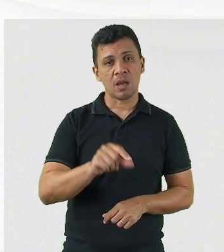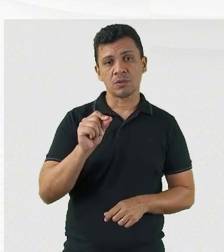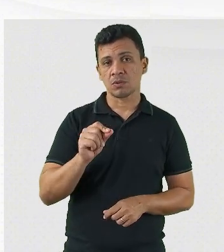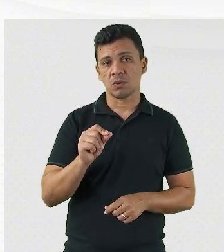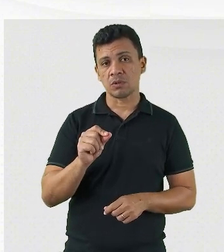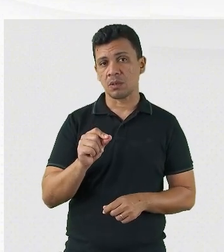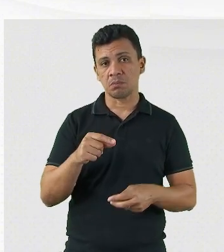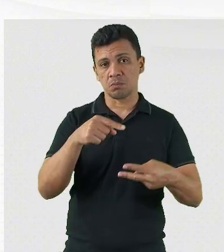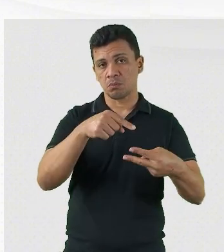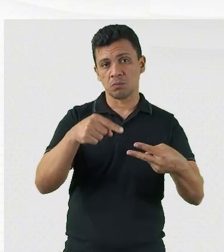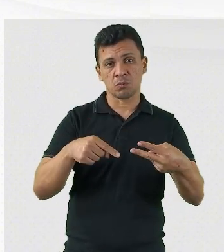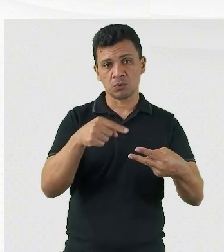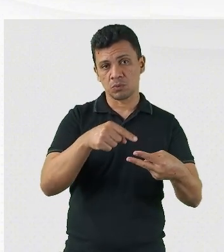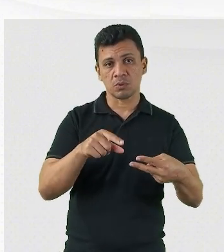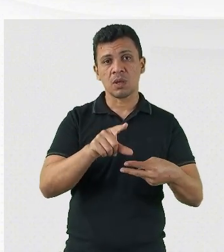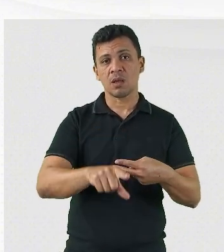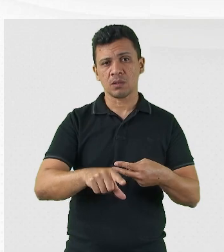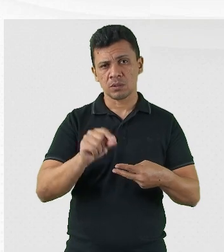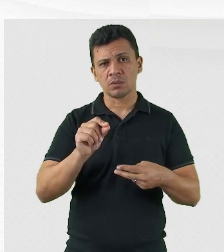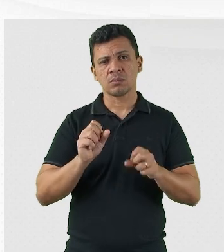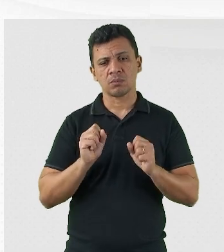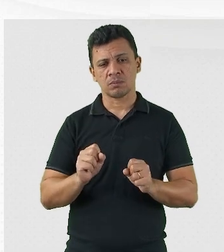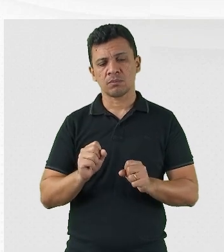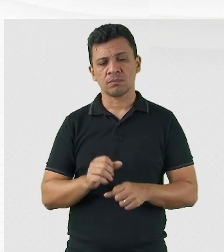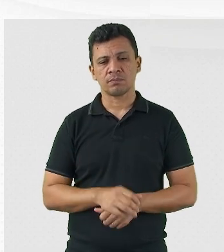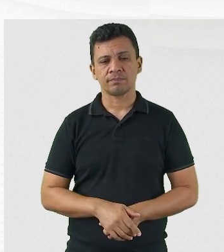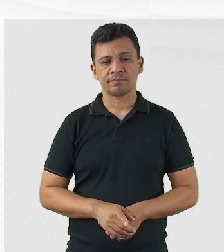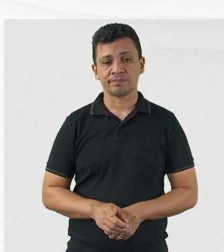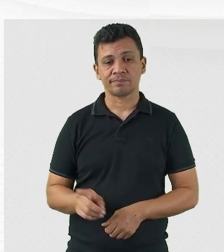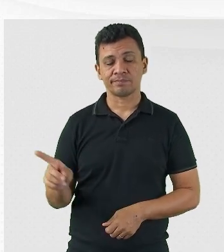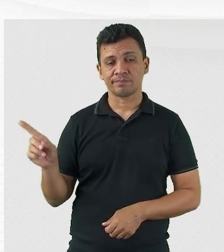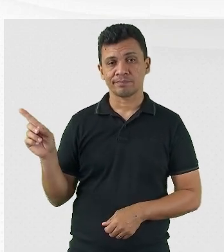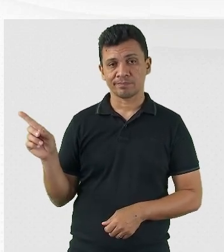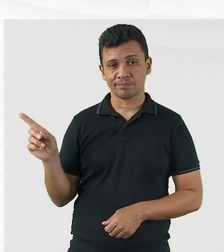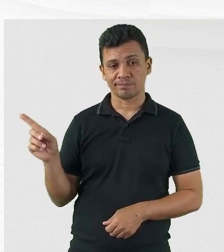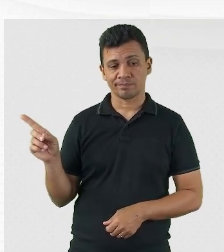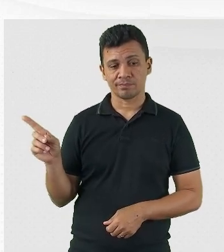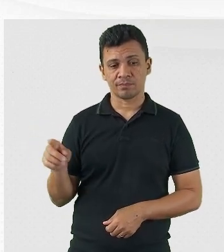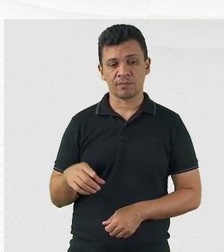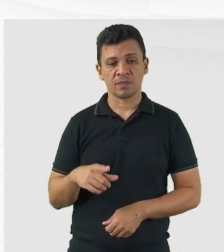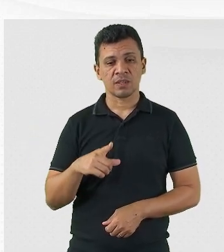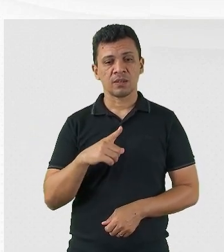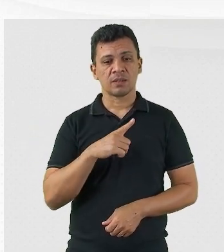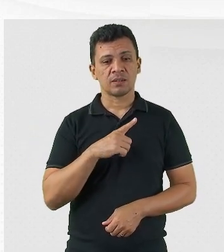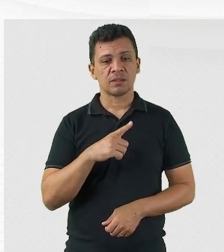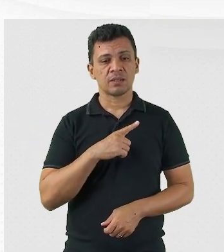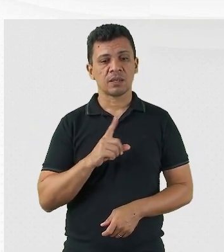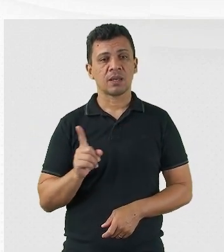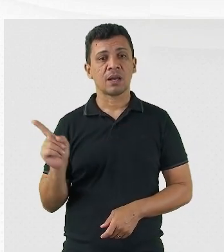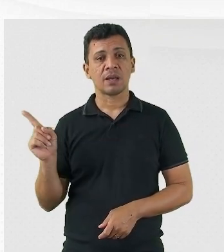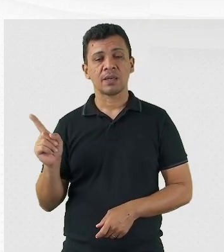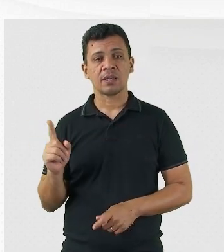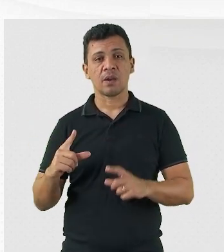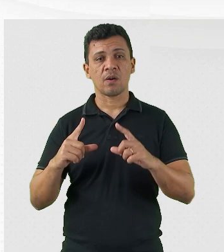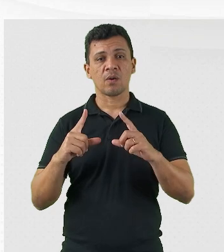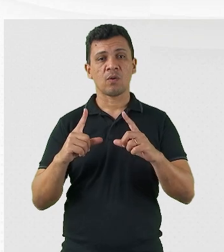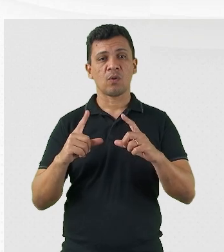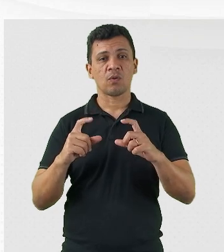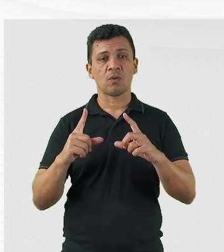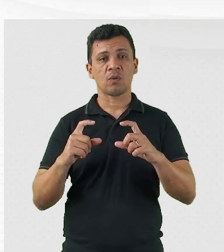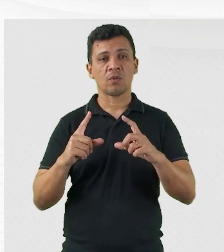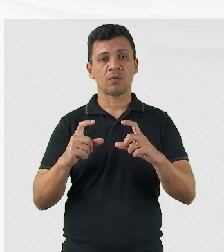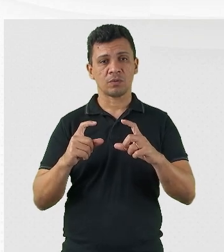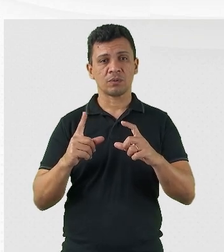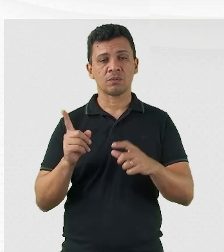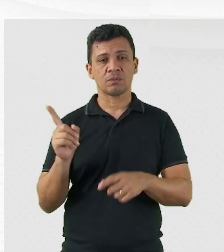uma quanto outra alternativa. Aqui nós temos um recorte, uma captura de um vídeo.